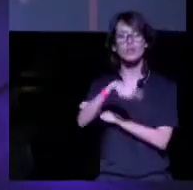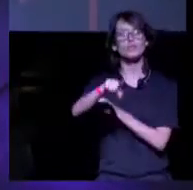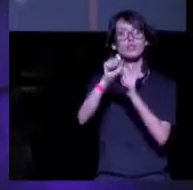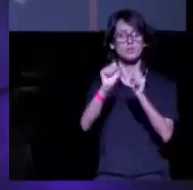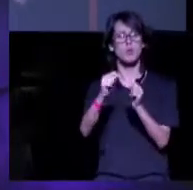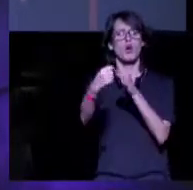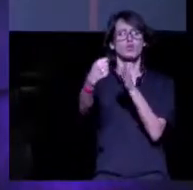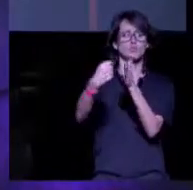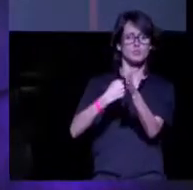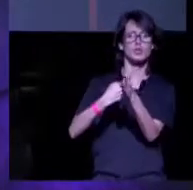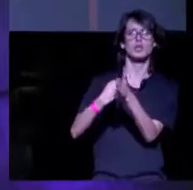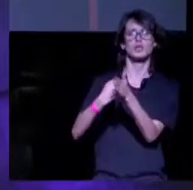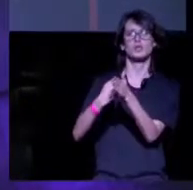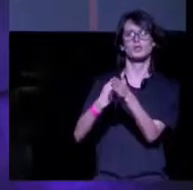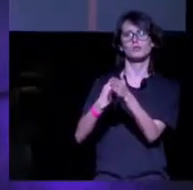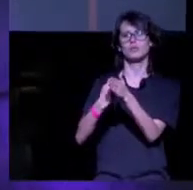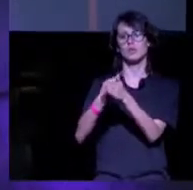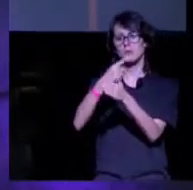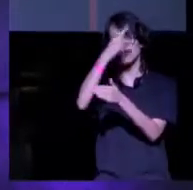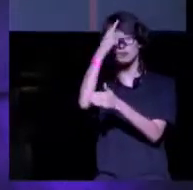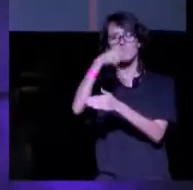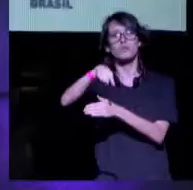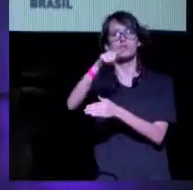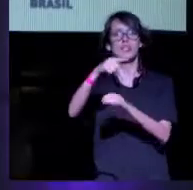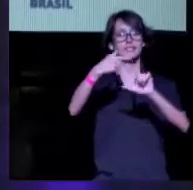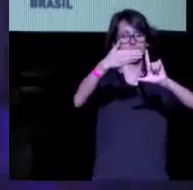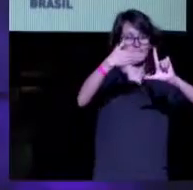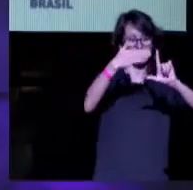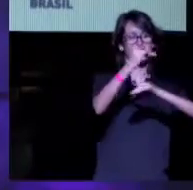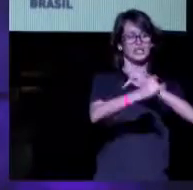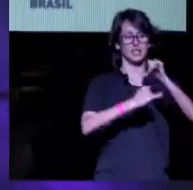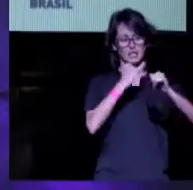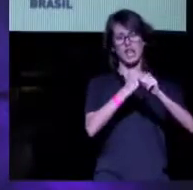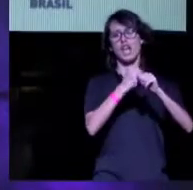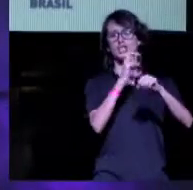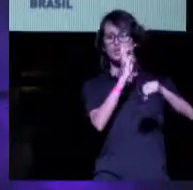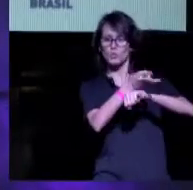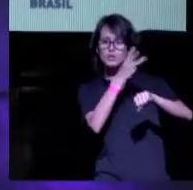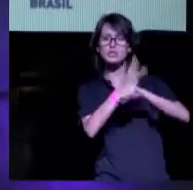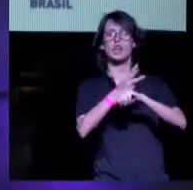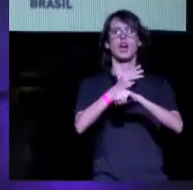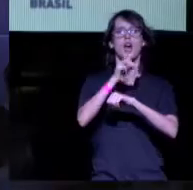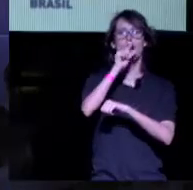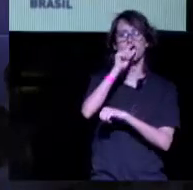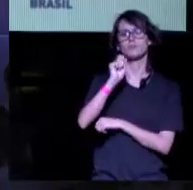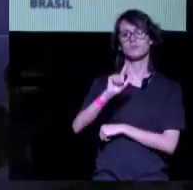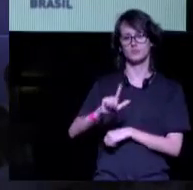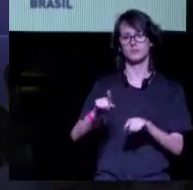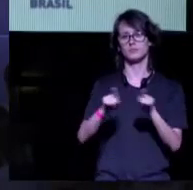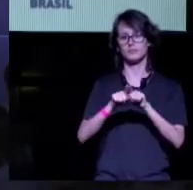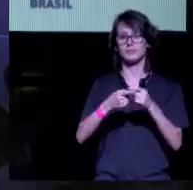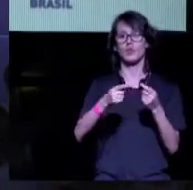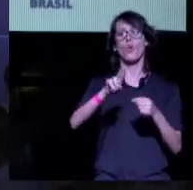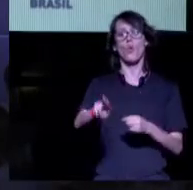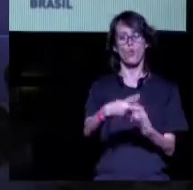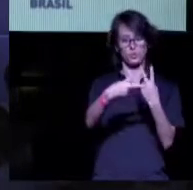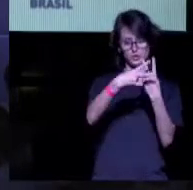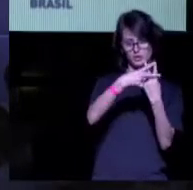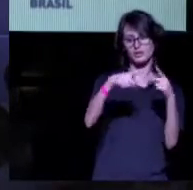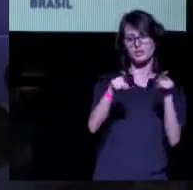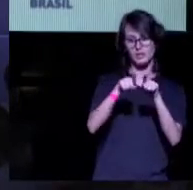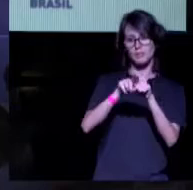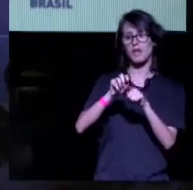perguntas pra tanto o pessoal que está aí no ao vivo na internet a todo mundo aqui pela hashtag no